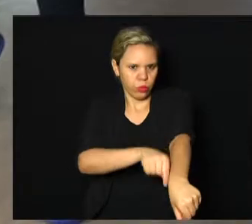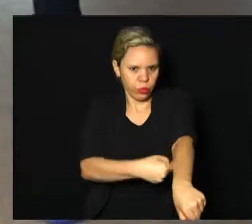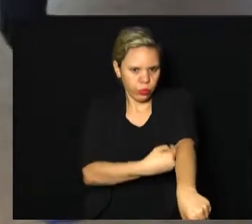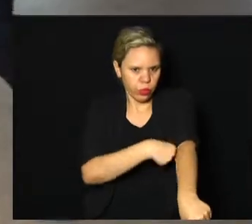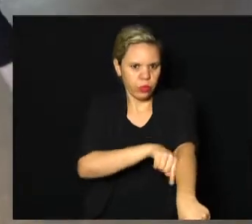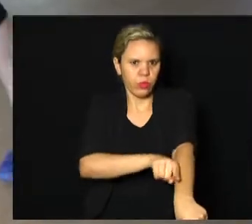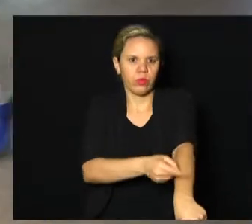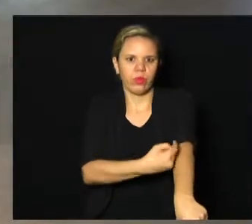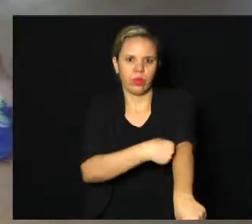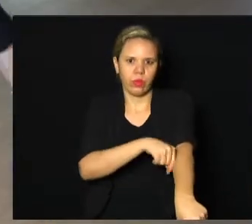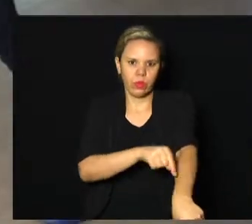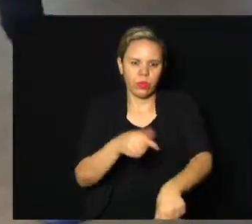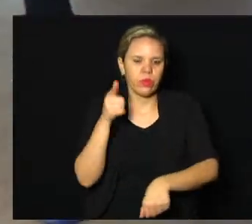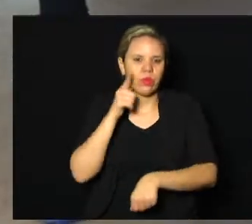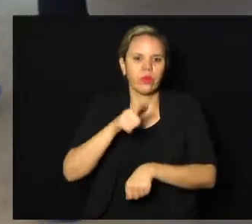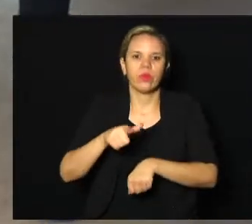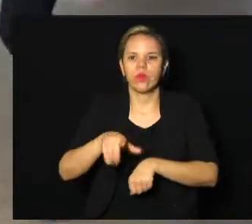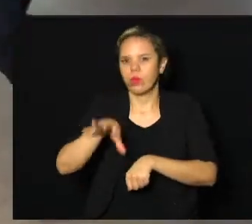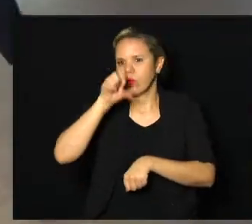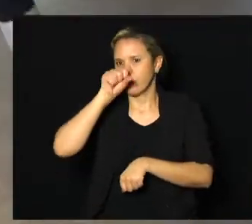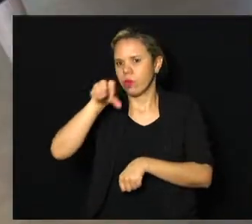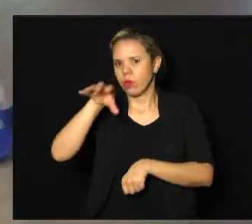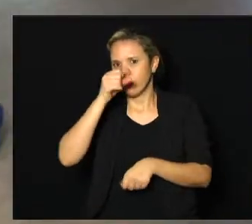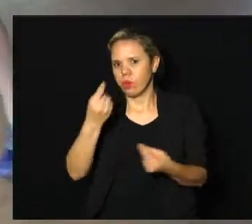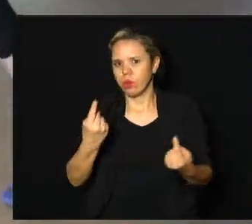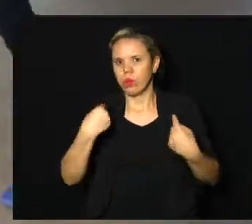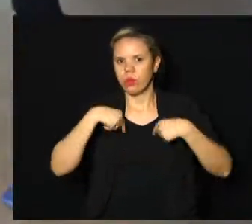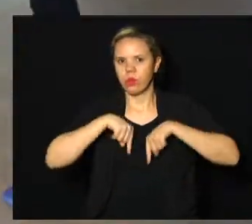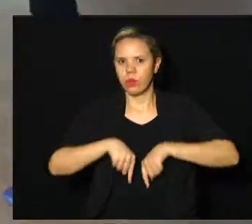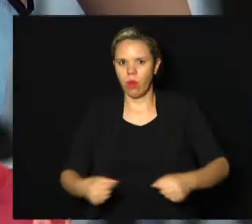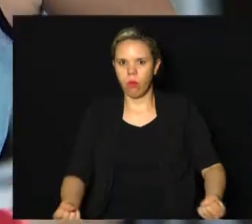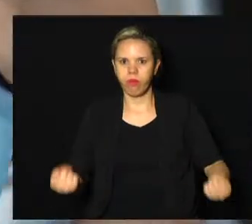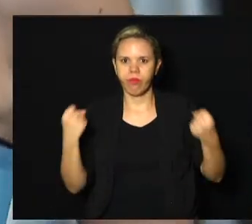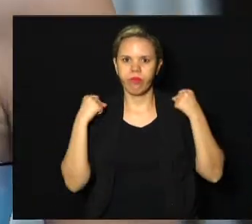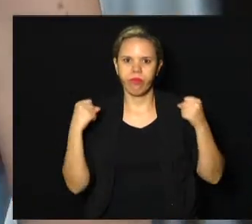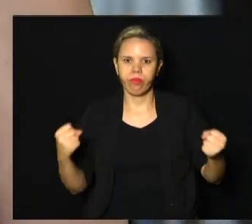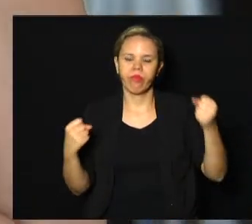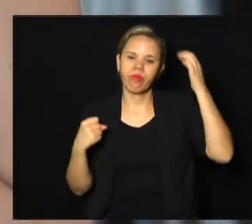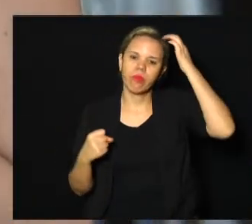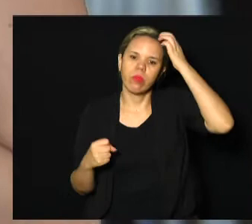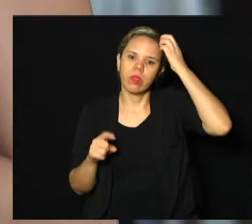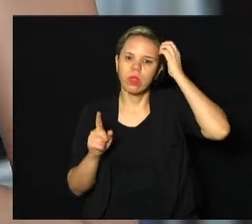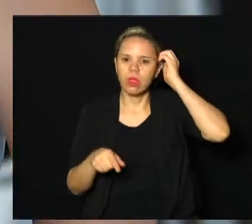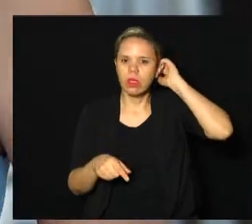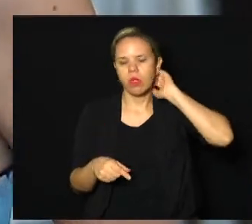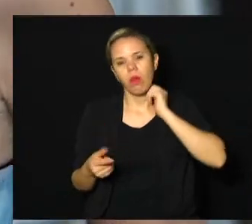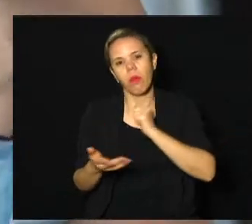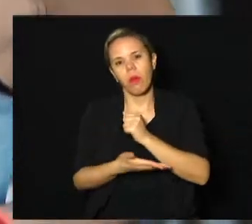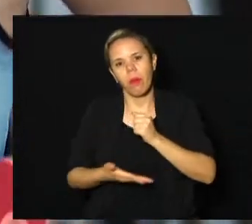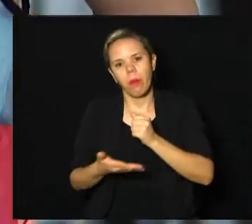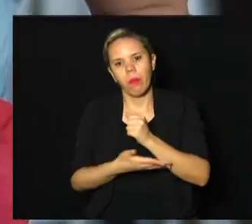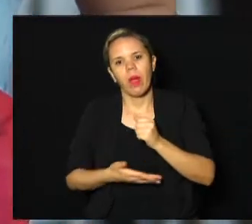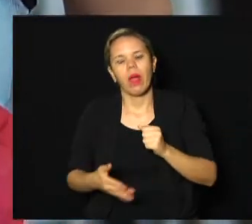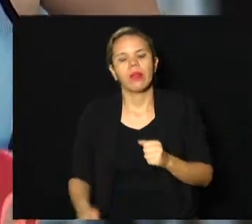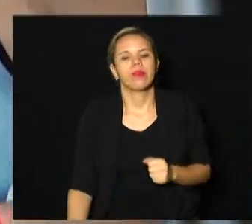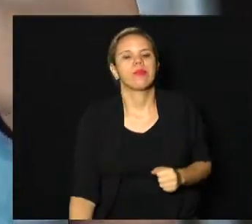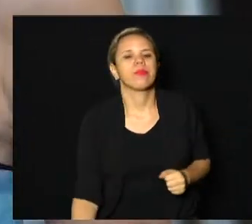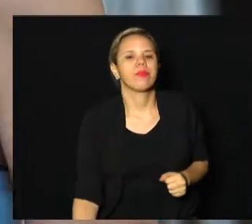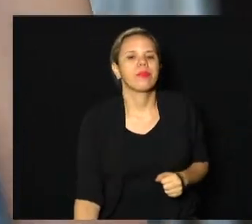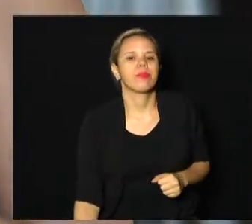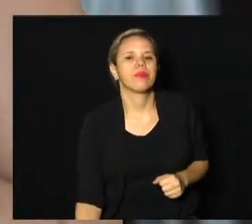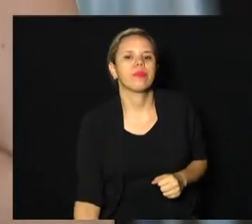você vai conseguir levar esse oxigênio para dentro da sua musculatura. Essa seria uma base. Em cima disso, a gente